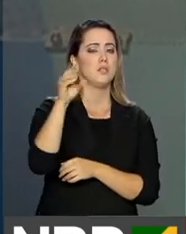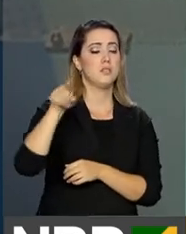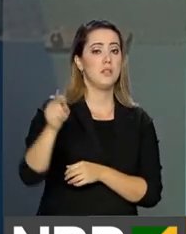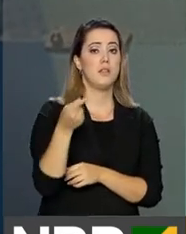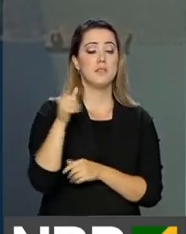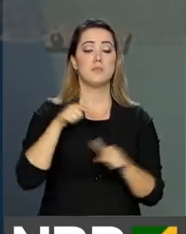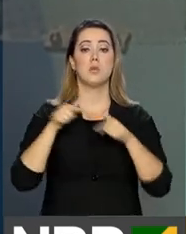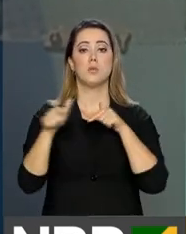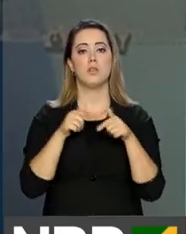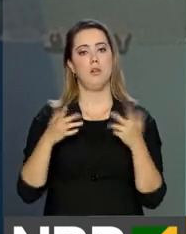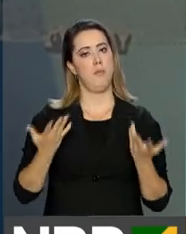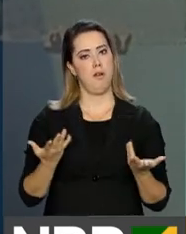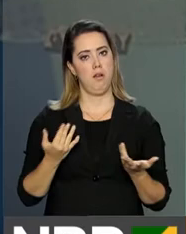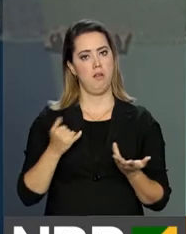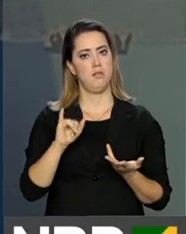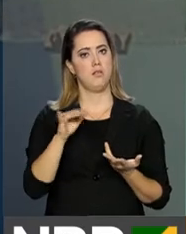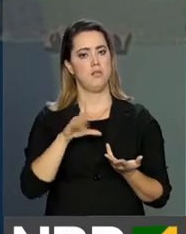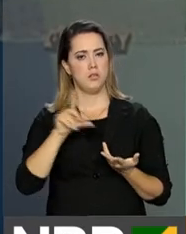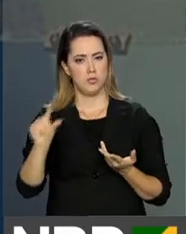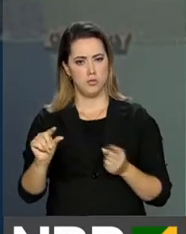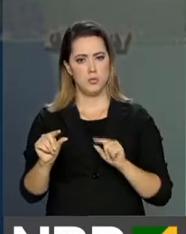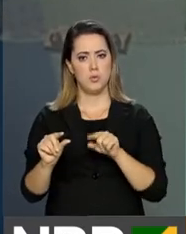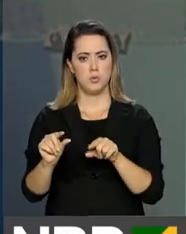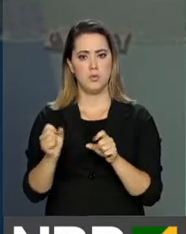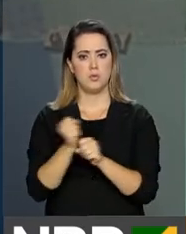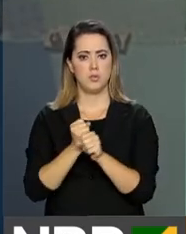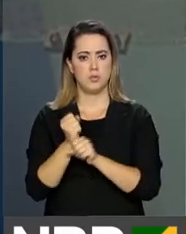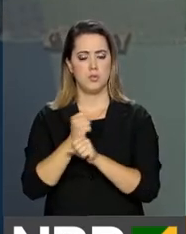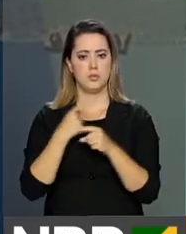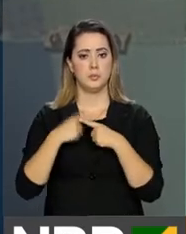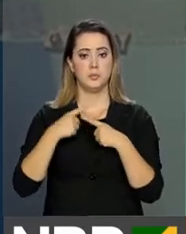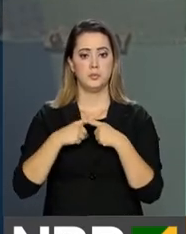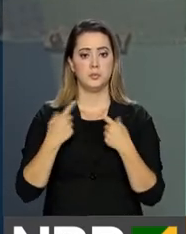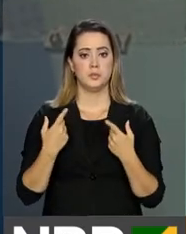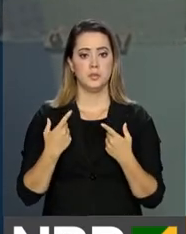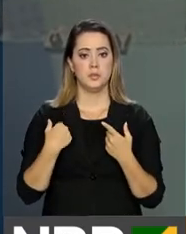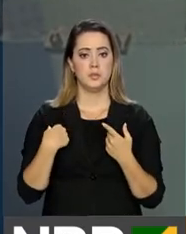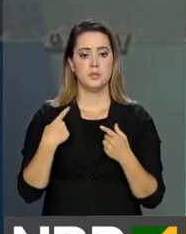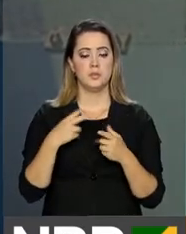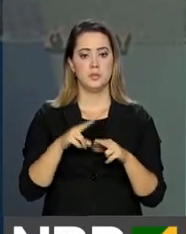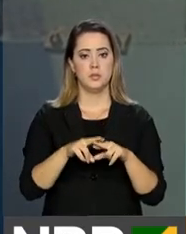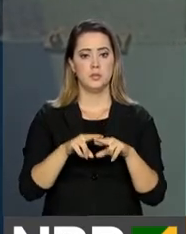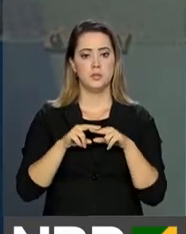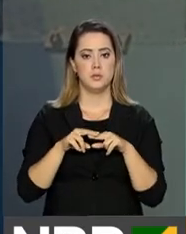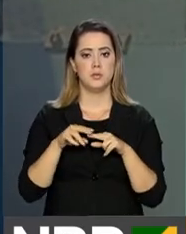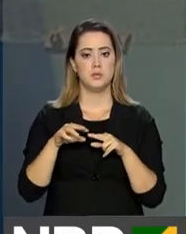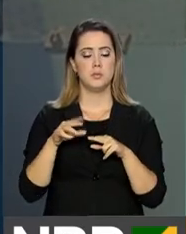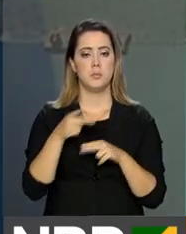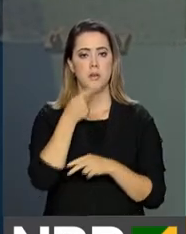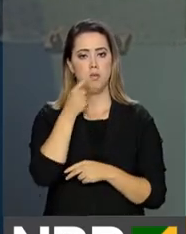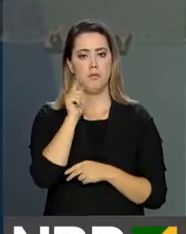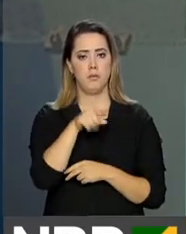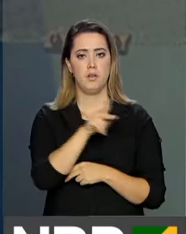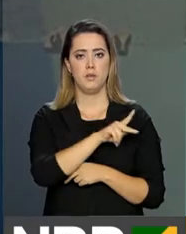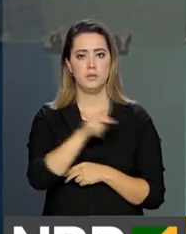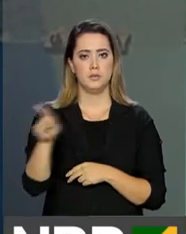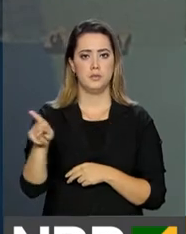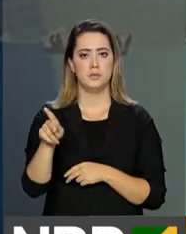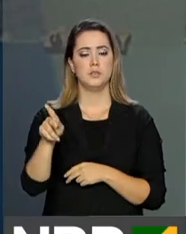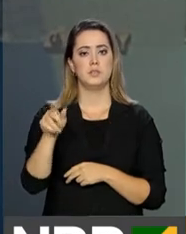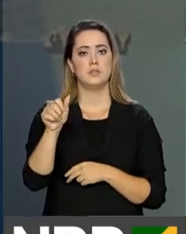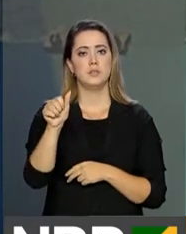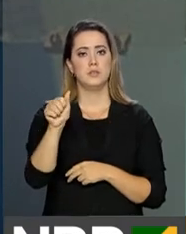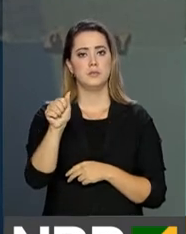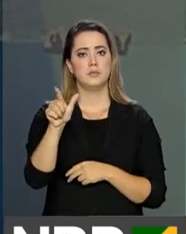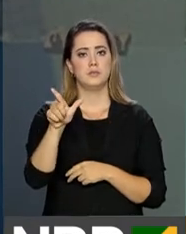empregos, se é que não caíram alguns neste ano, porque, pela fala do eminente presidente Alexandre